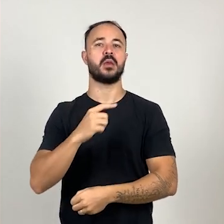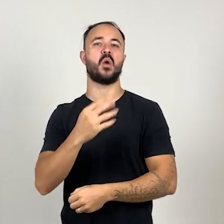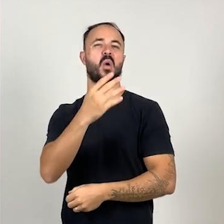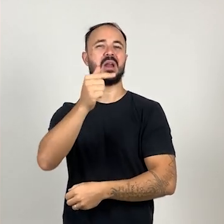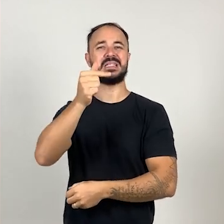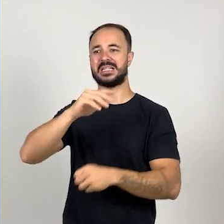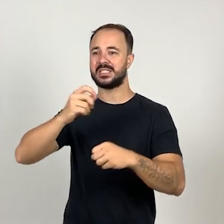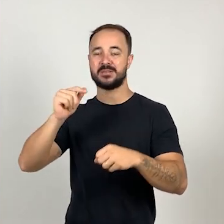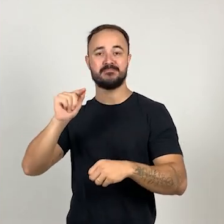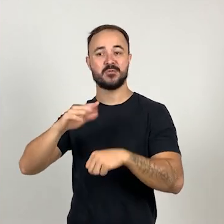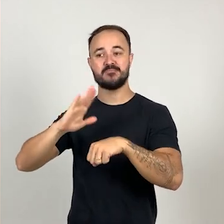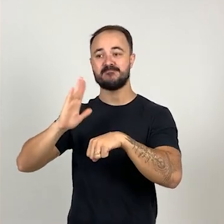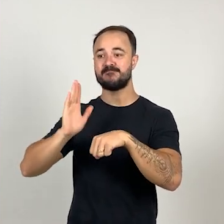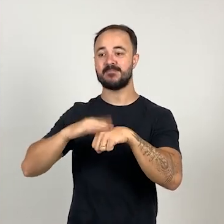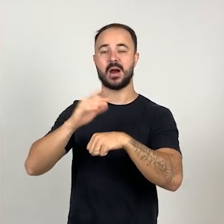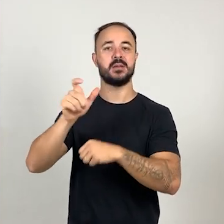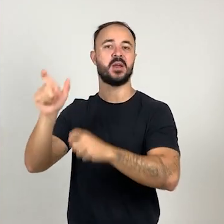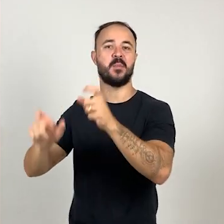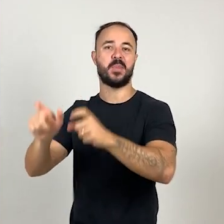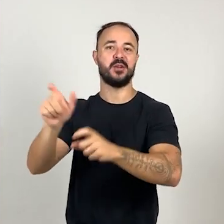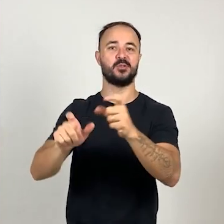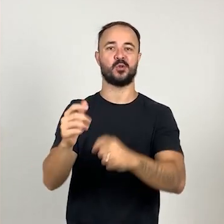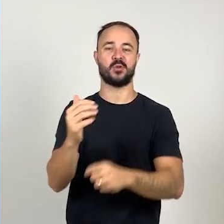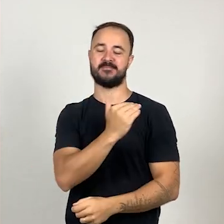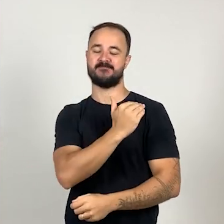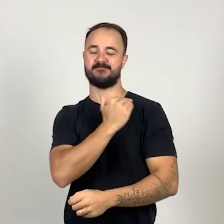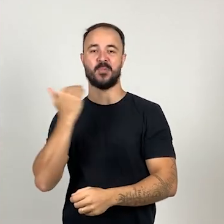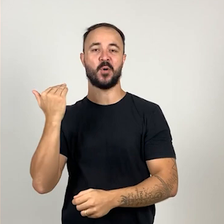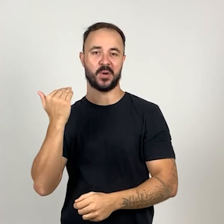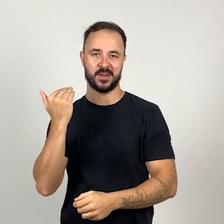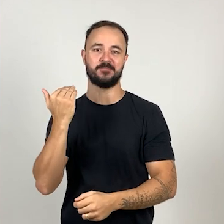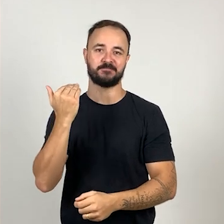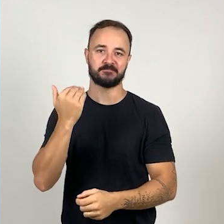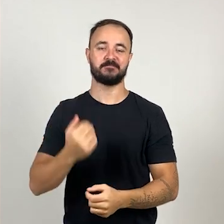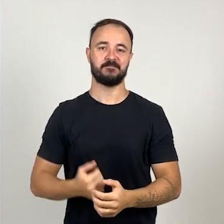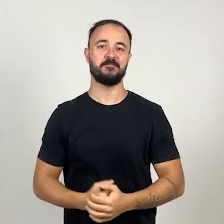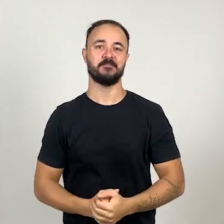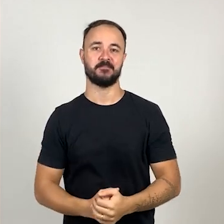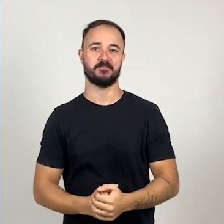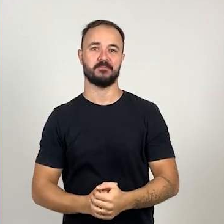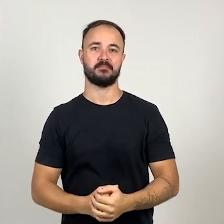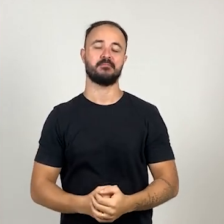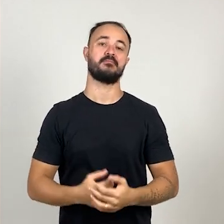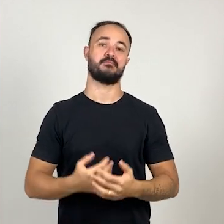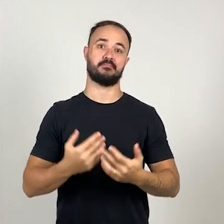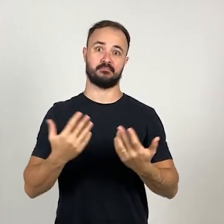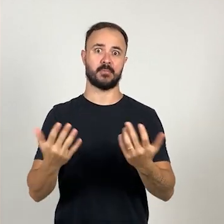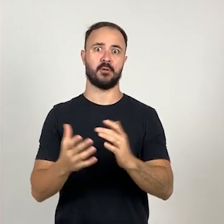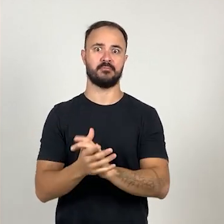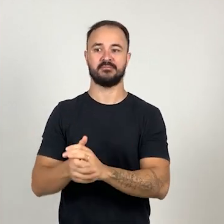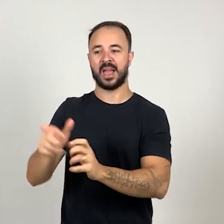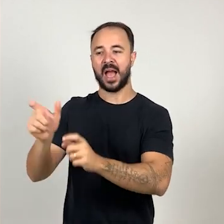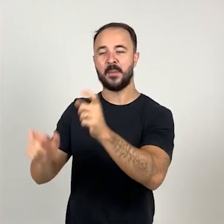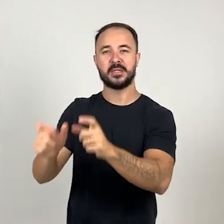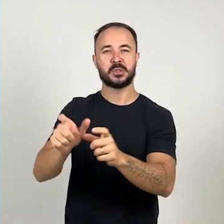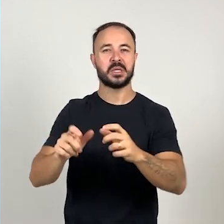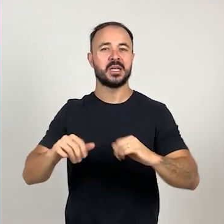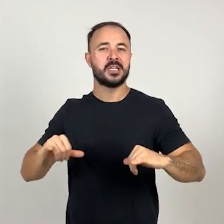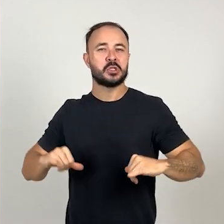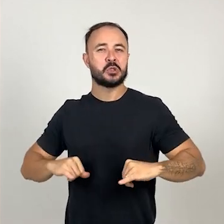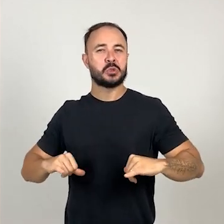47.508 mortes violentas intencionais. Em relação ao perfil étnico-racial das vítimas,